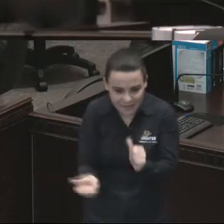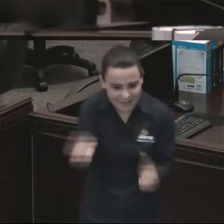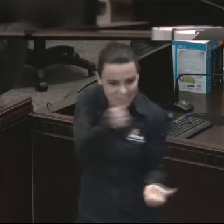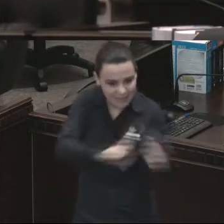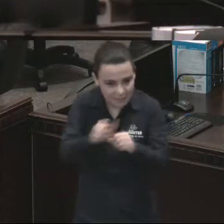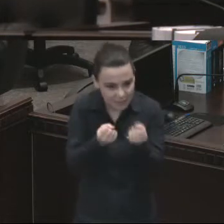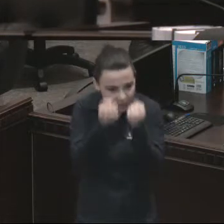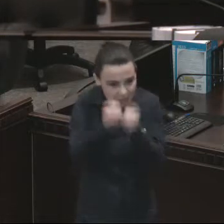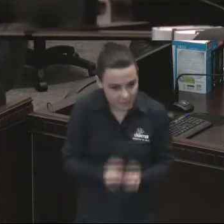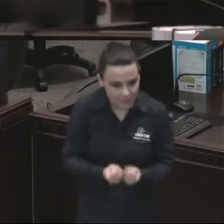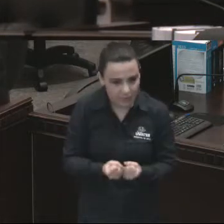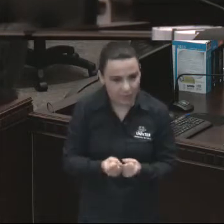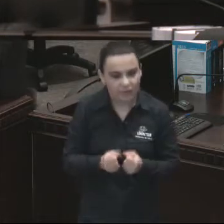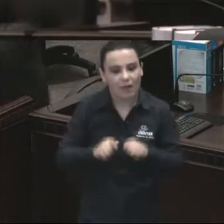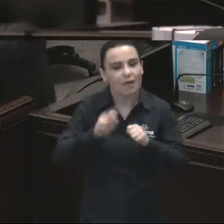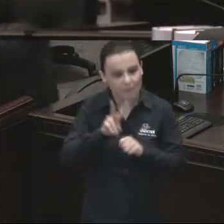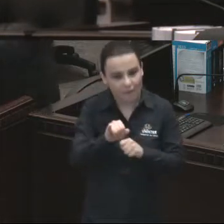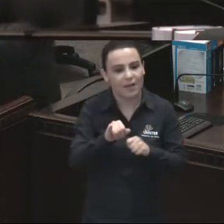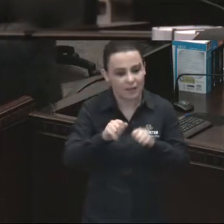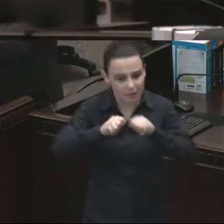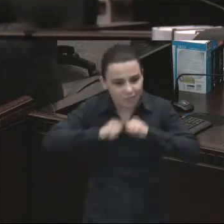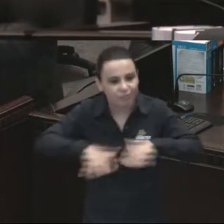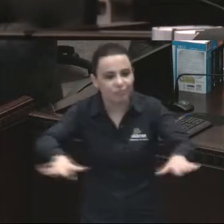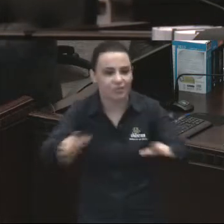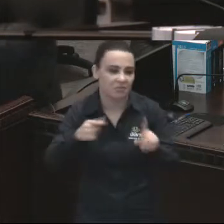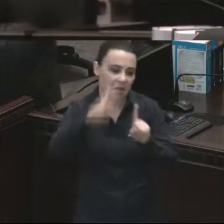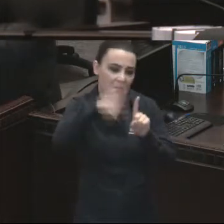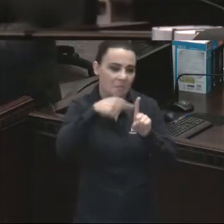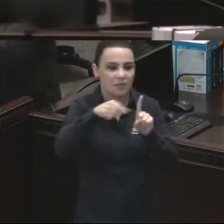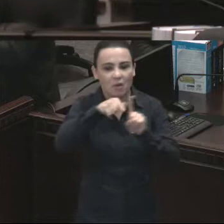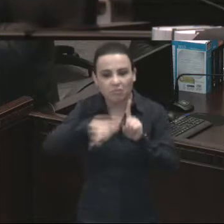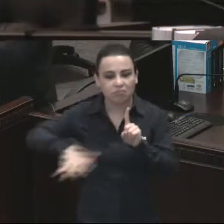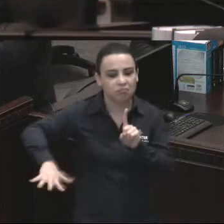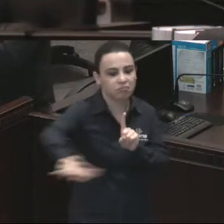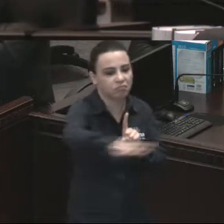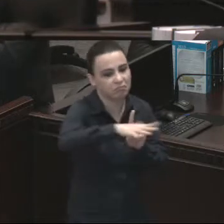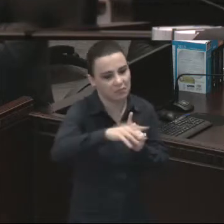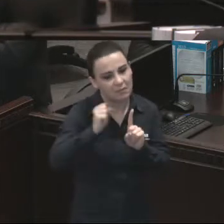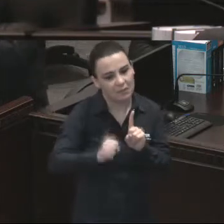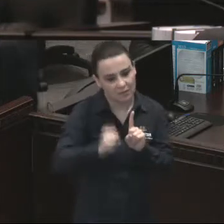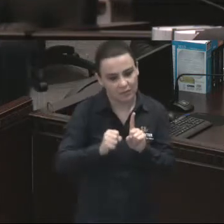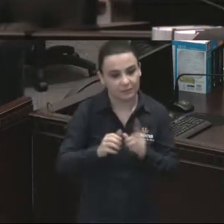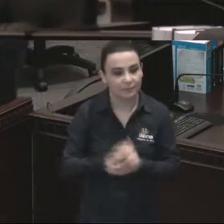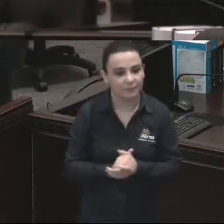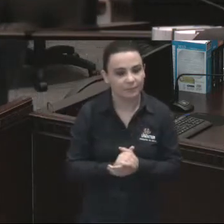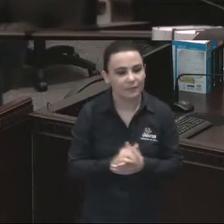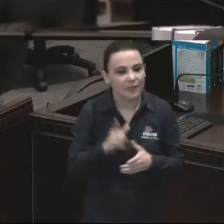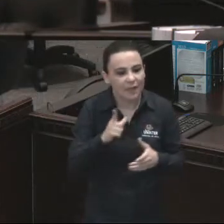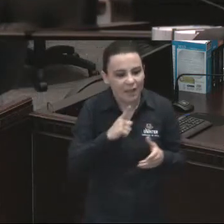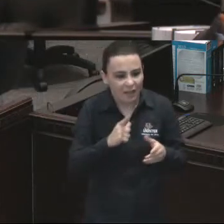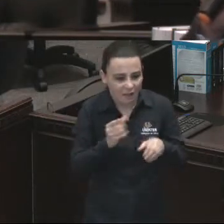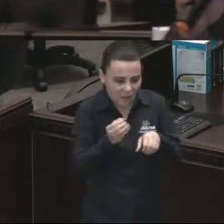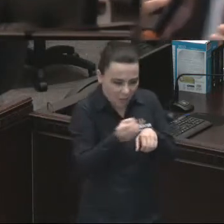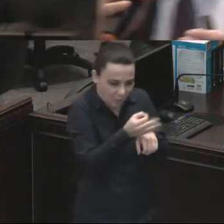vocês mais tarde, chegar ao meio ambiente. A maioria dessas moléculas são resistentes à inativação, então